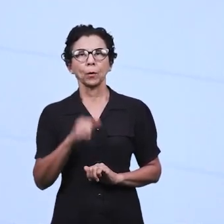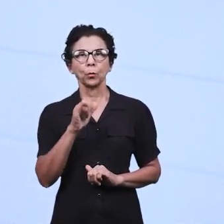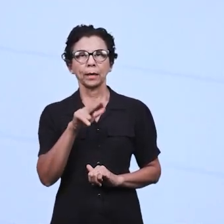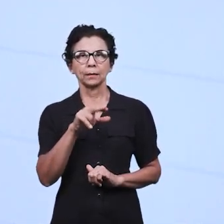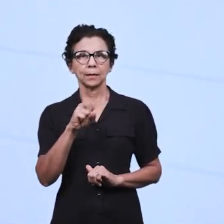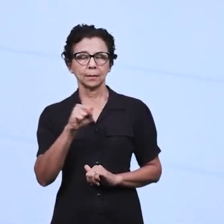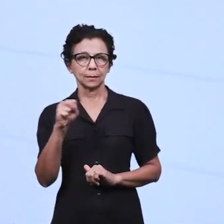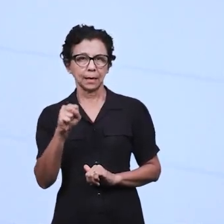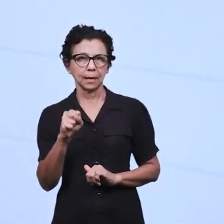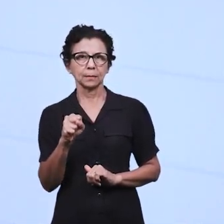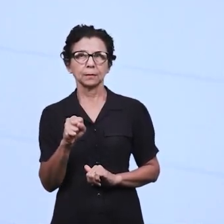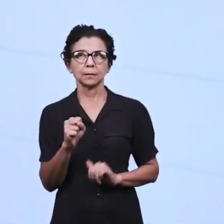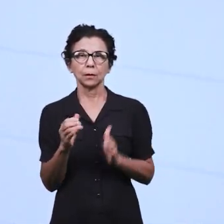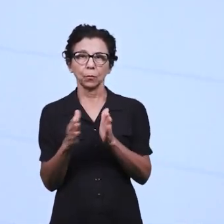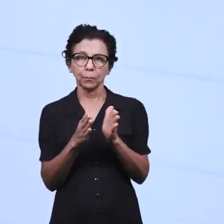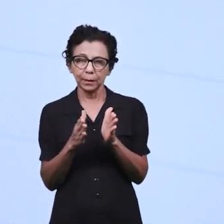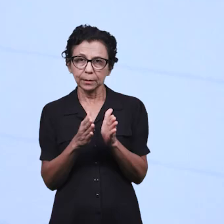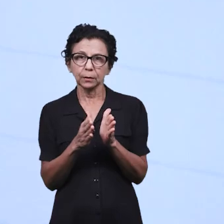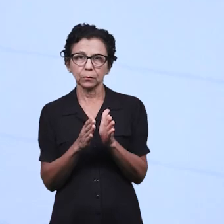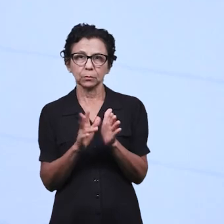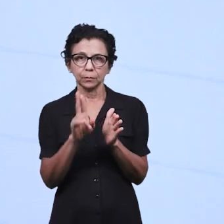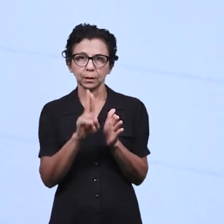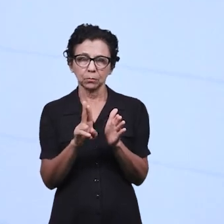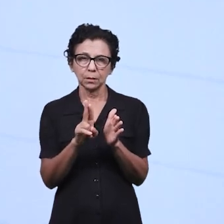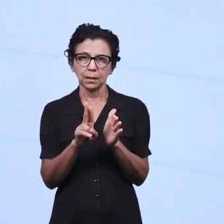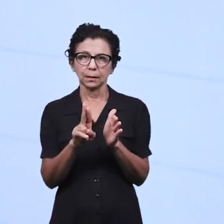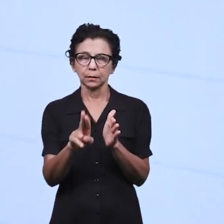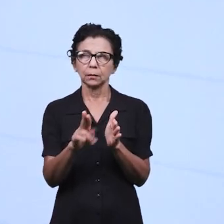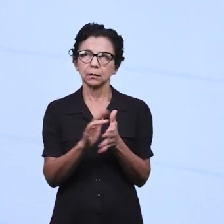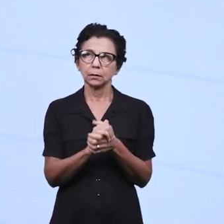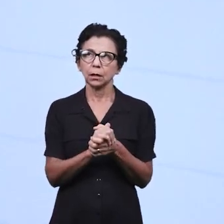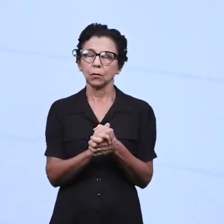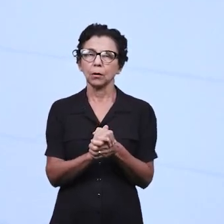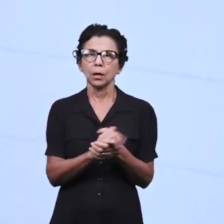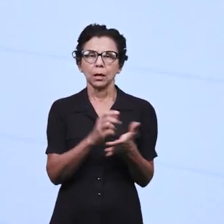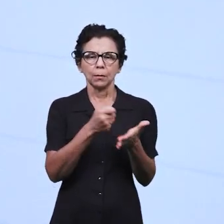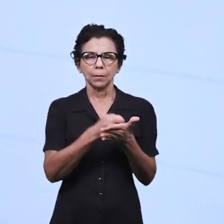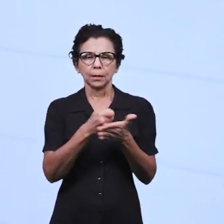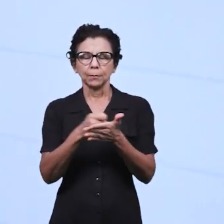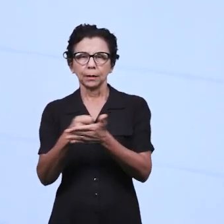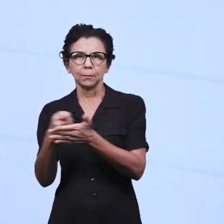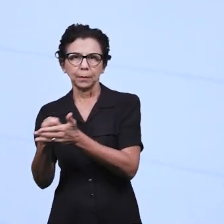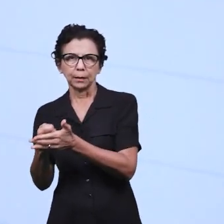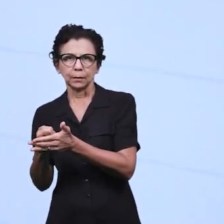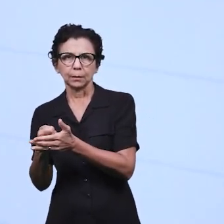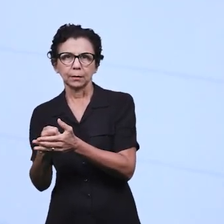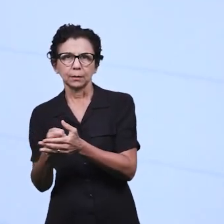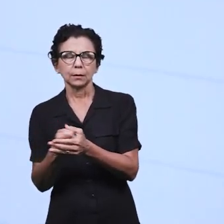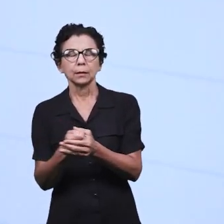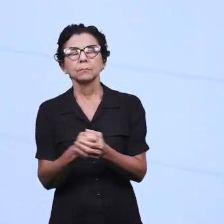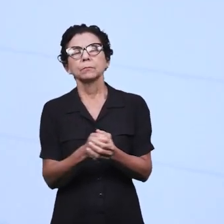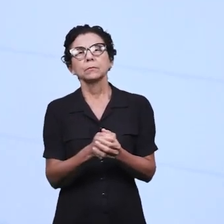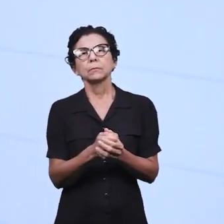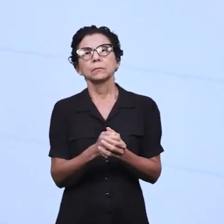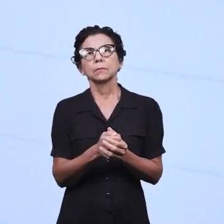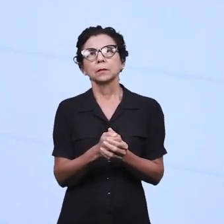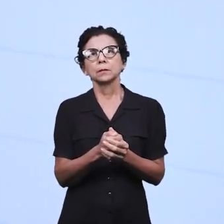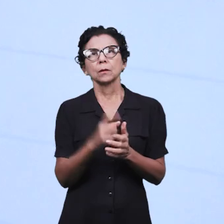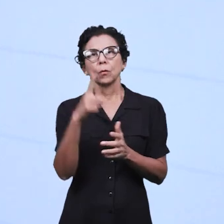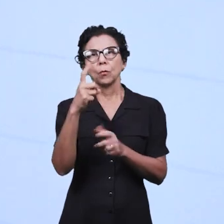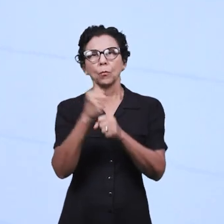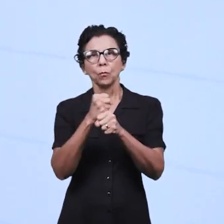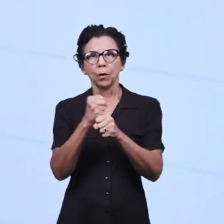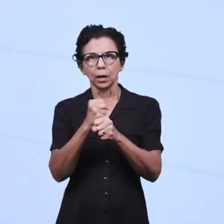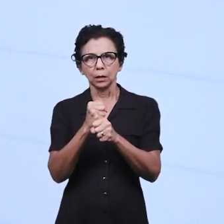que estar contribuindo. Quando é doença grave, tem exceção. Mas quando é qualquer uma doença, a pessoa tem que estar contribuindo 12 meses, né, a carência